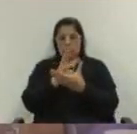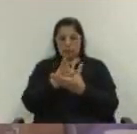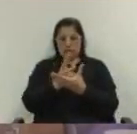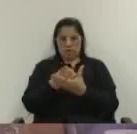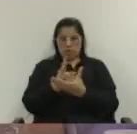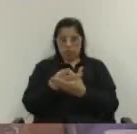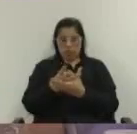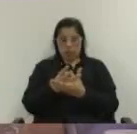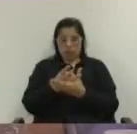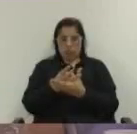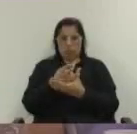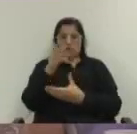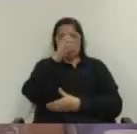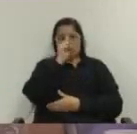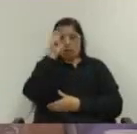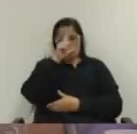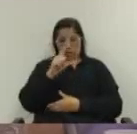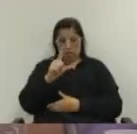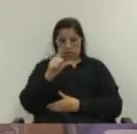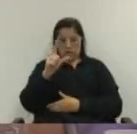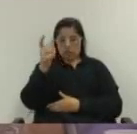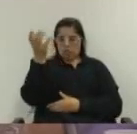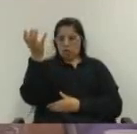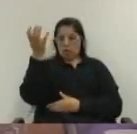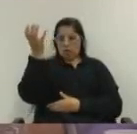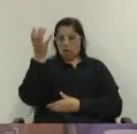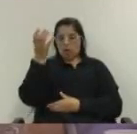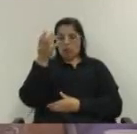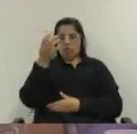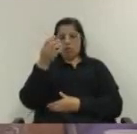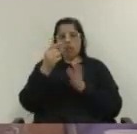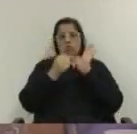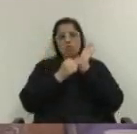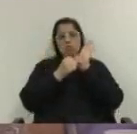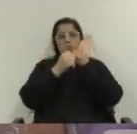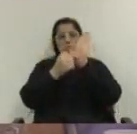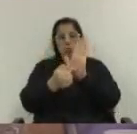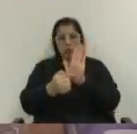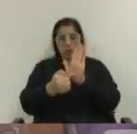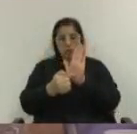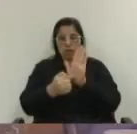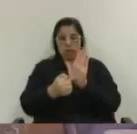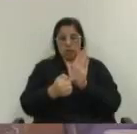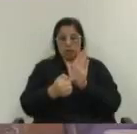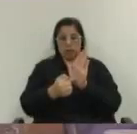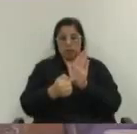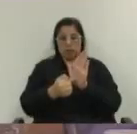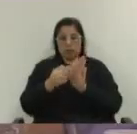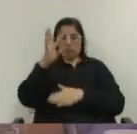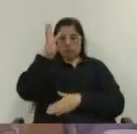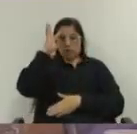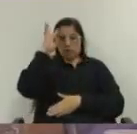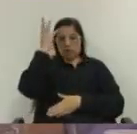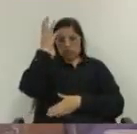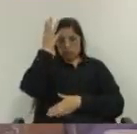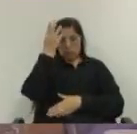de Limeira requer manifestações sobre a viabilidade do requerimento número